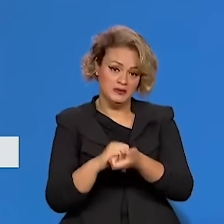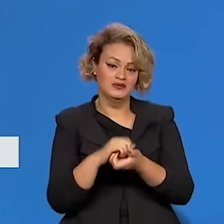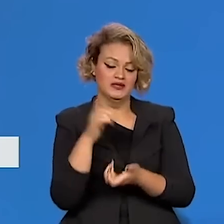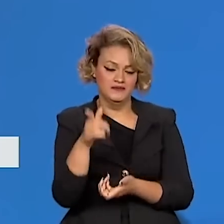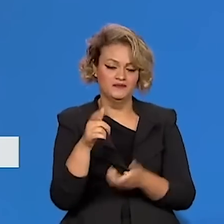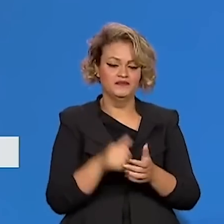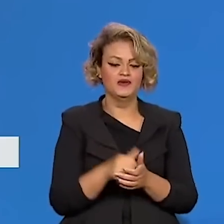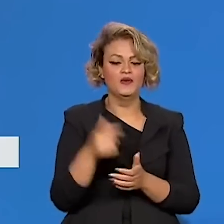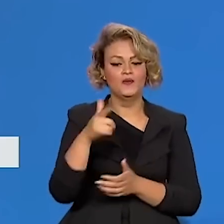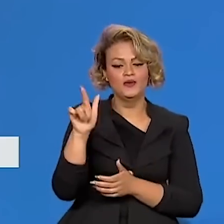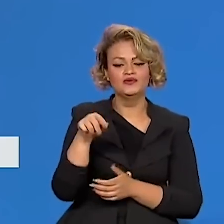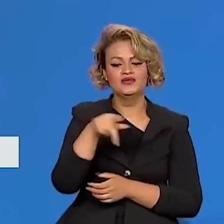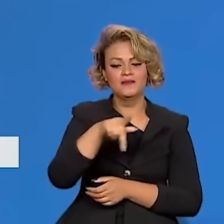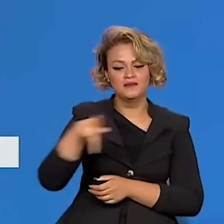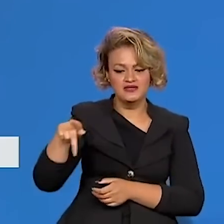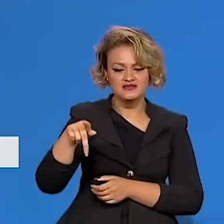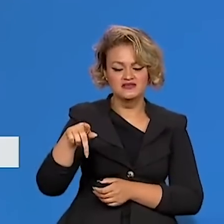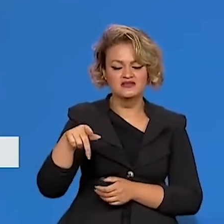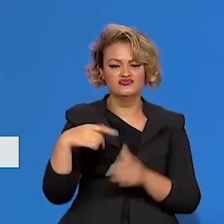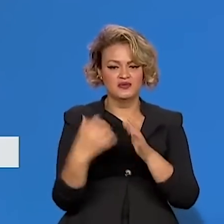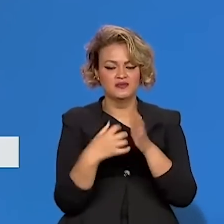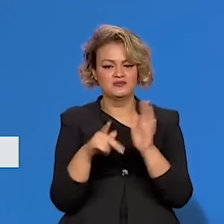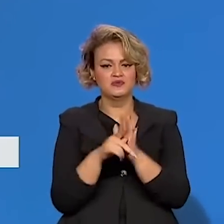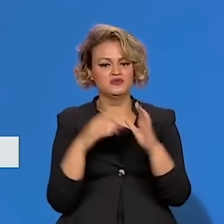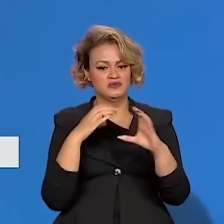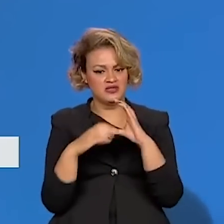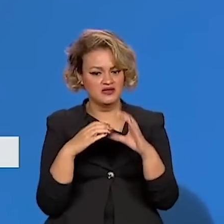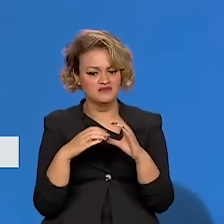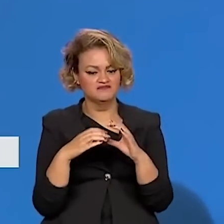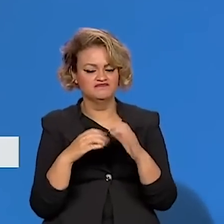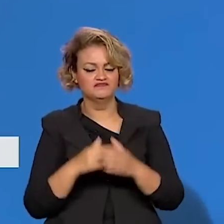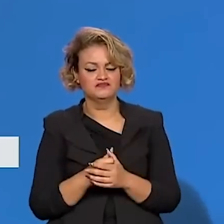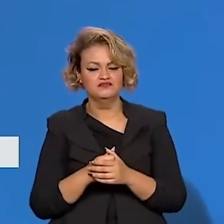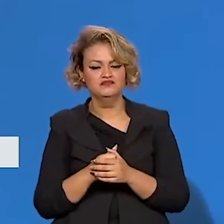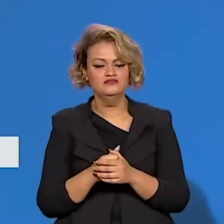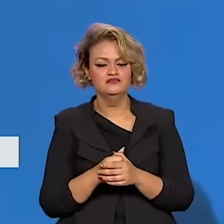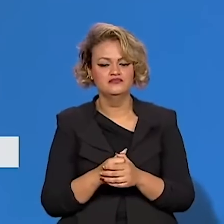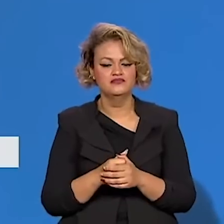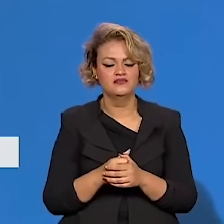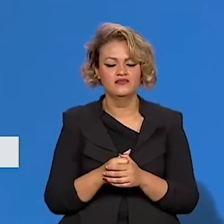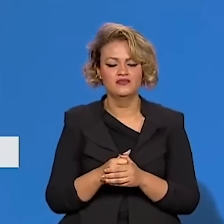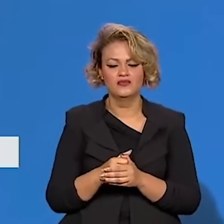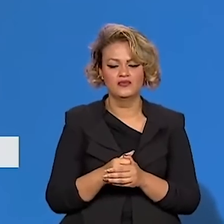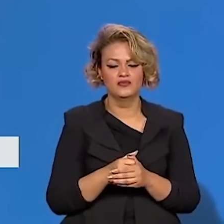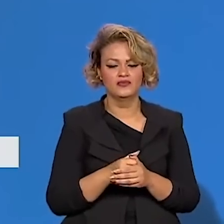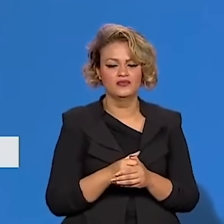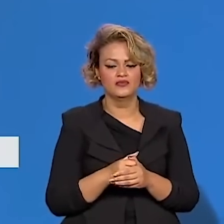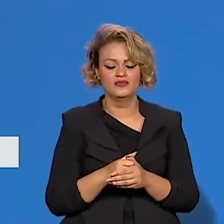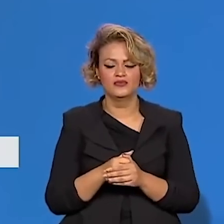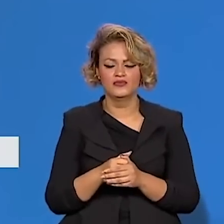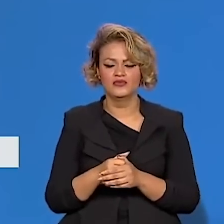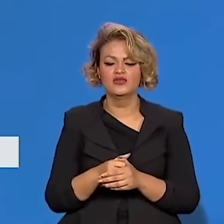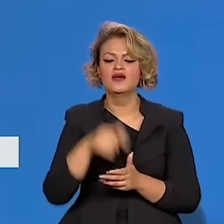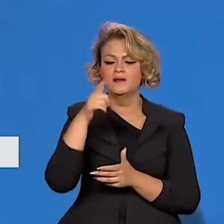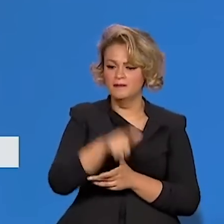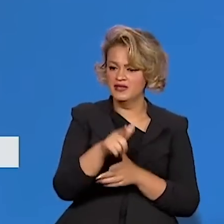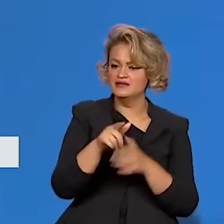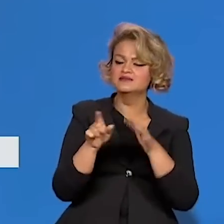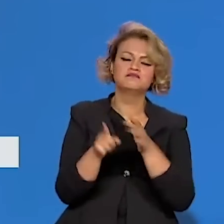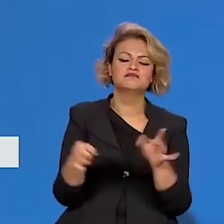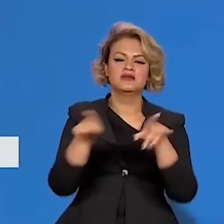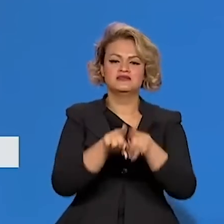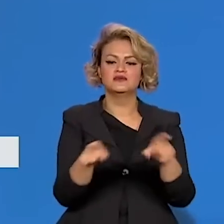companheiro de comunicação e cumprimentar os